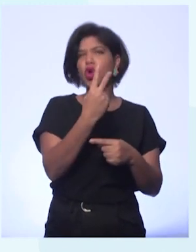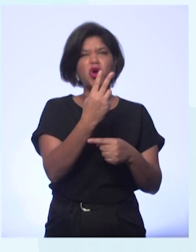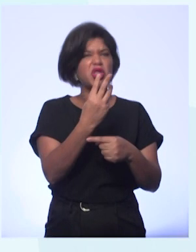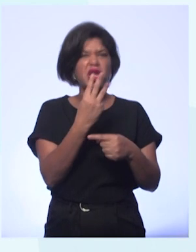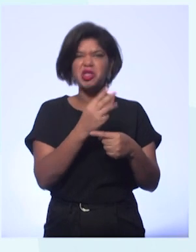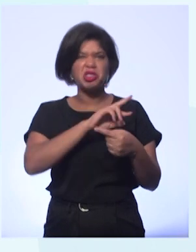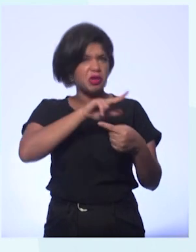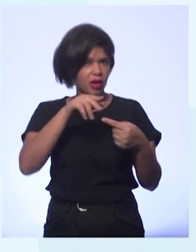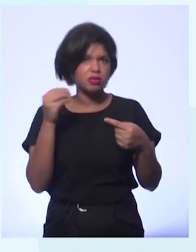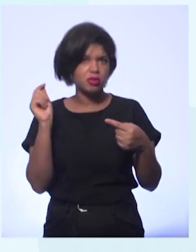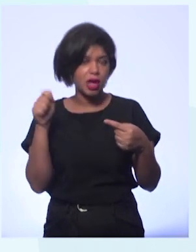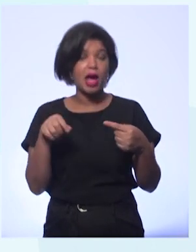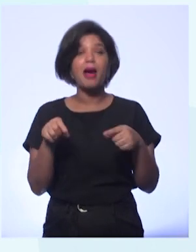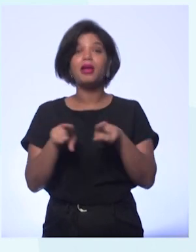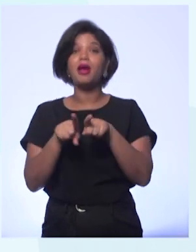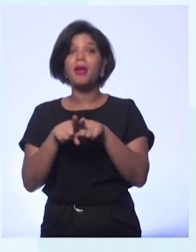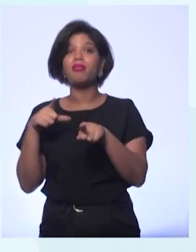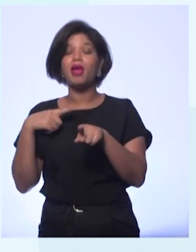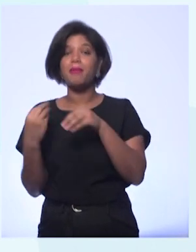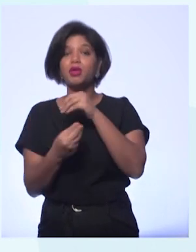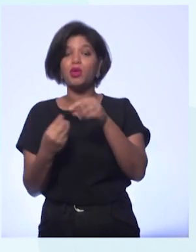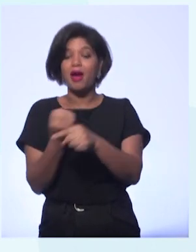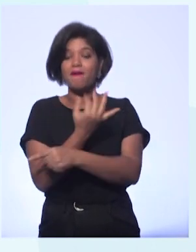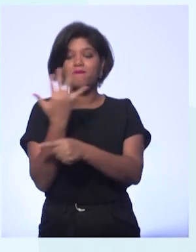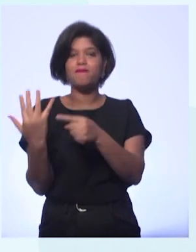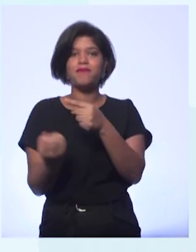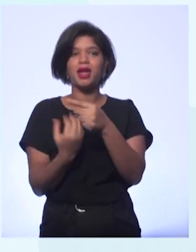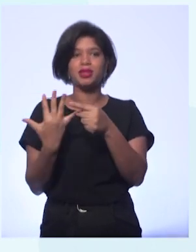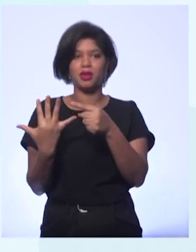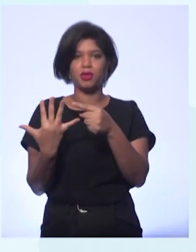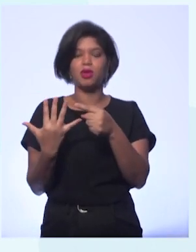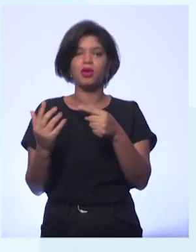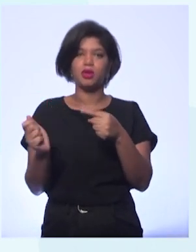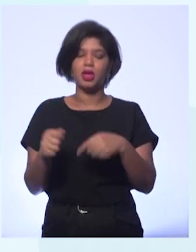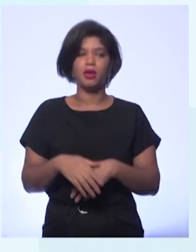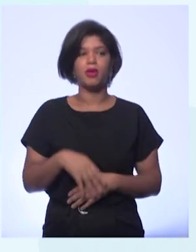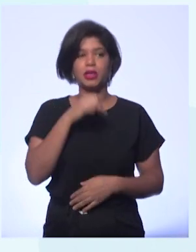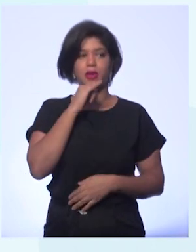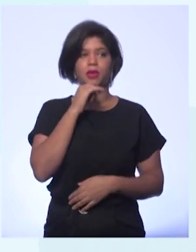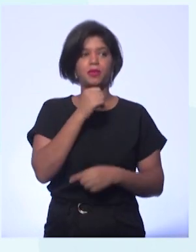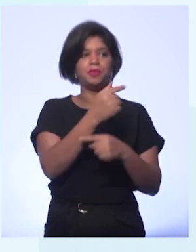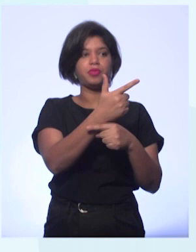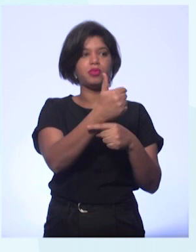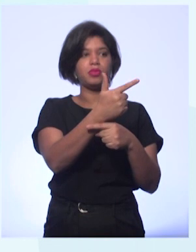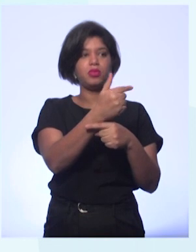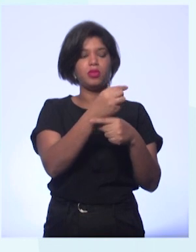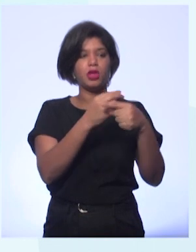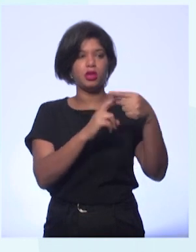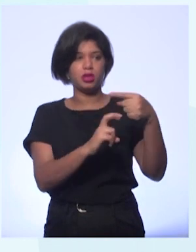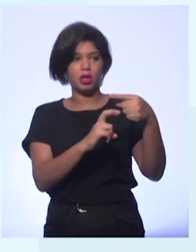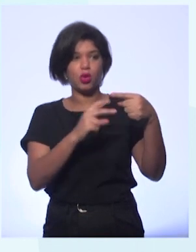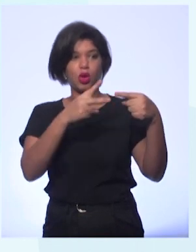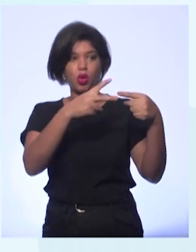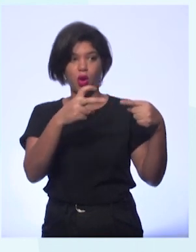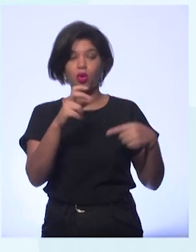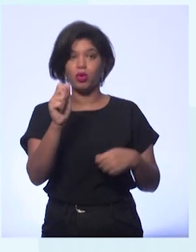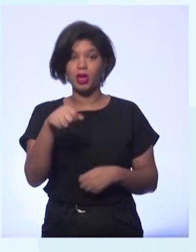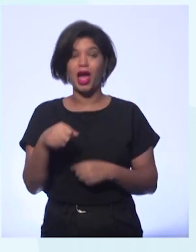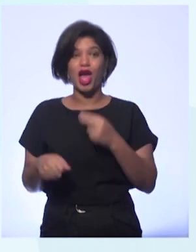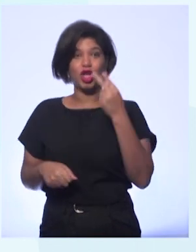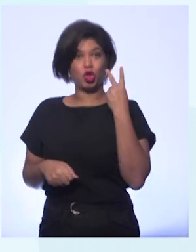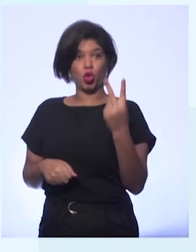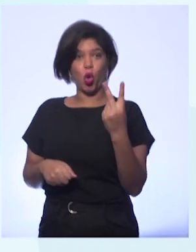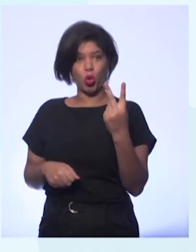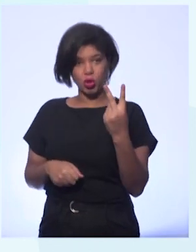e vice-versa. Ou seja, eu posso pegar uma fração imprópria, que está aqui como 13 quintos, e escrever a forma mista, que é esse número 2 inteiro grande